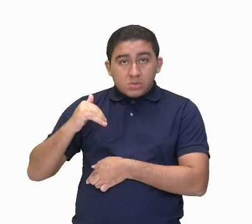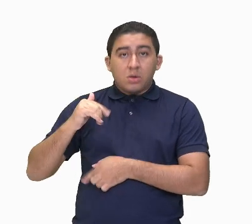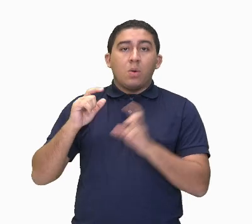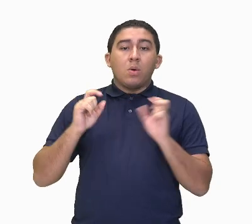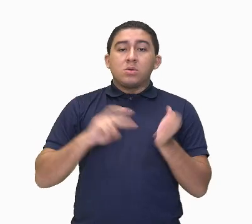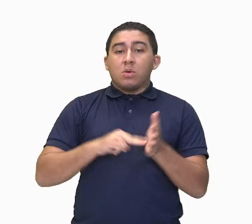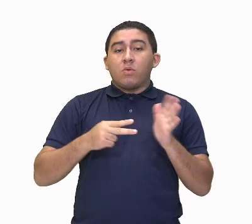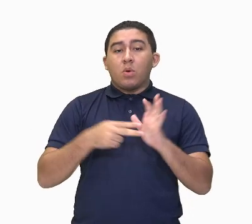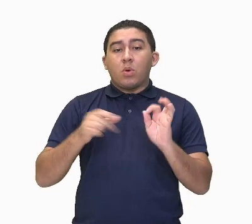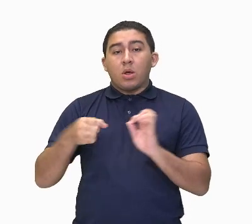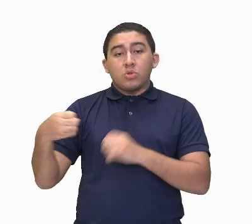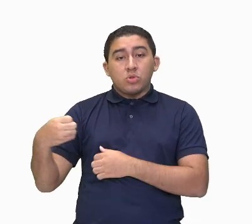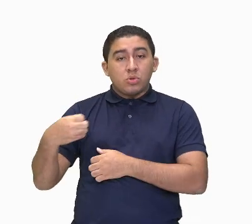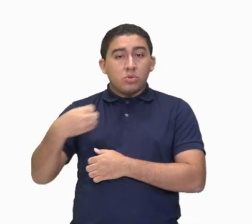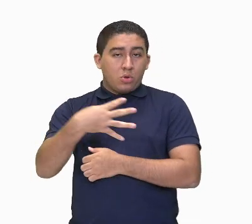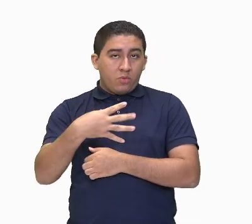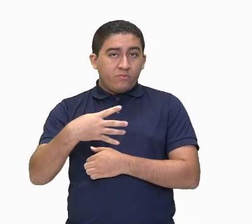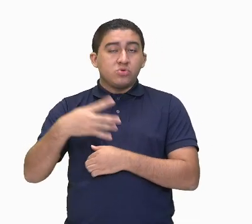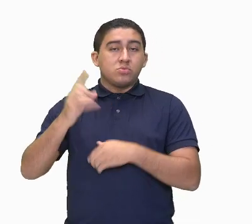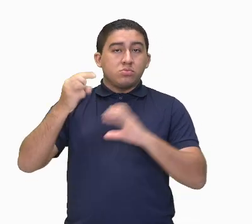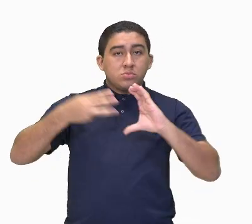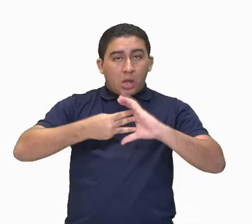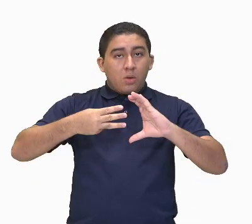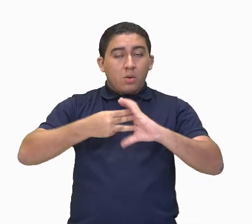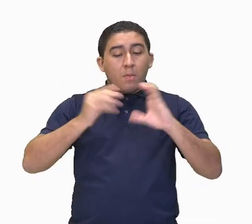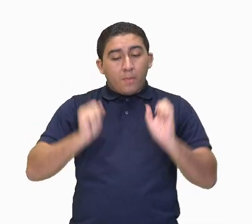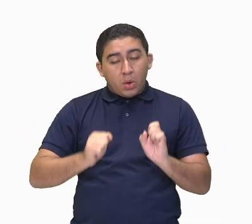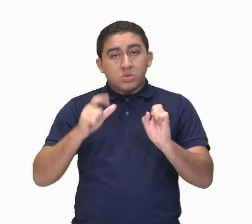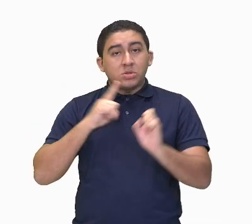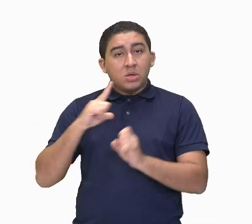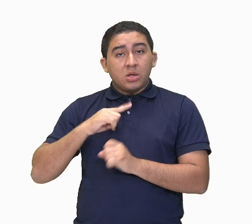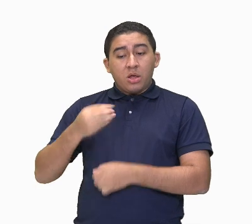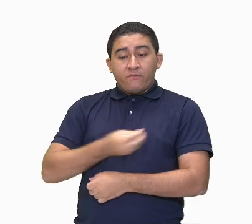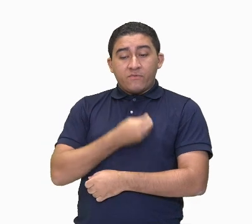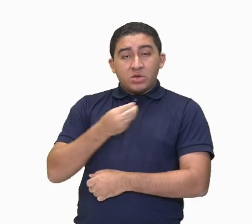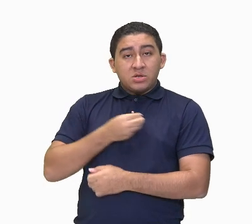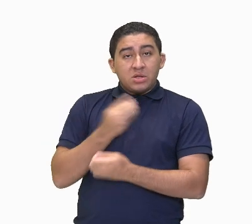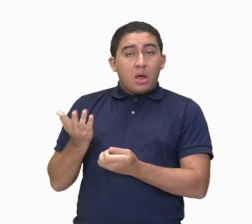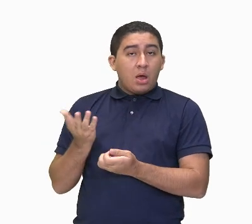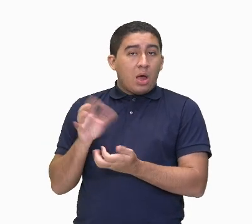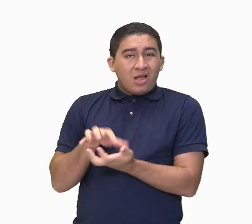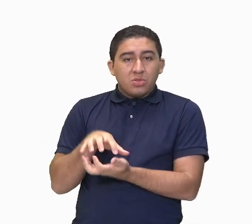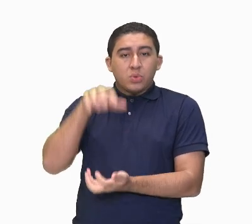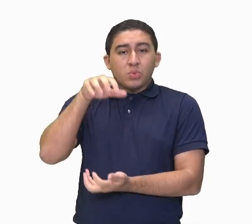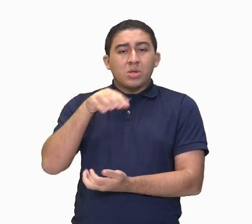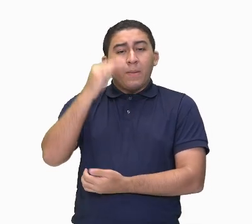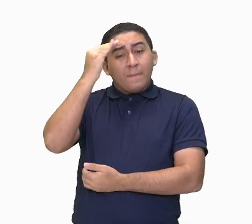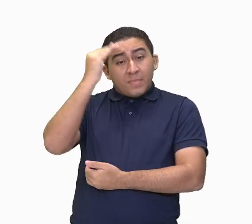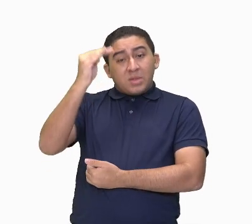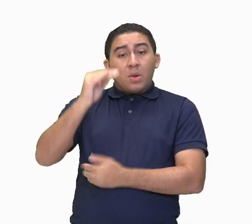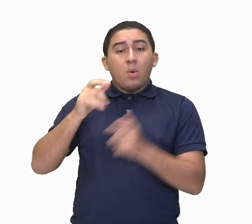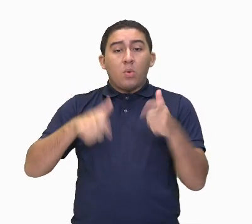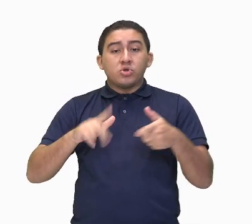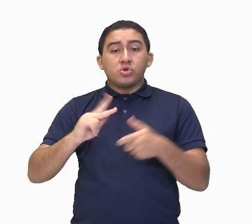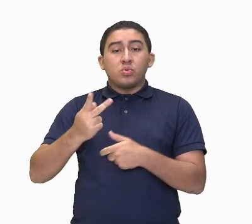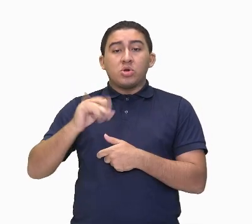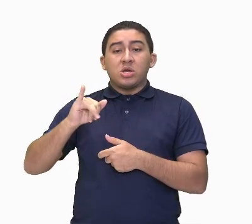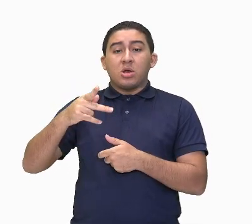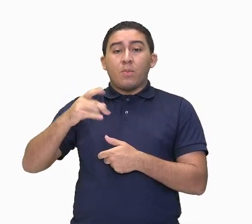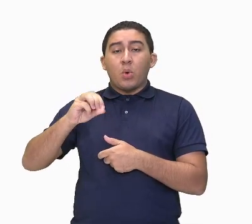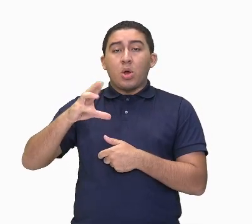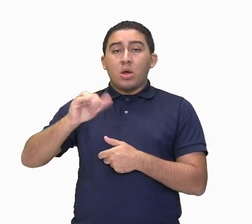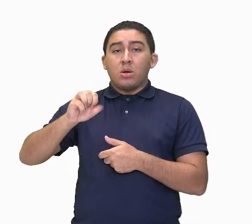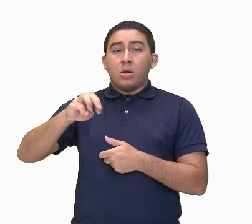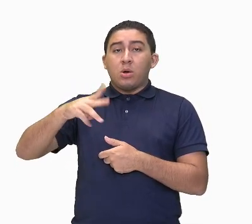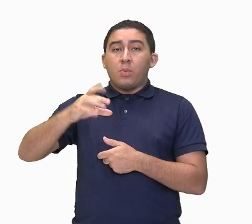neurônios pode continuar na vida adulta, principalmente no hipocampo, que é uma área aí do cérebro ligada à memória